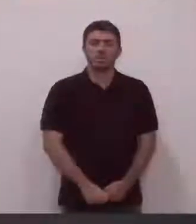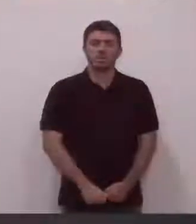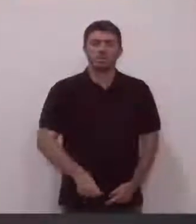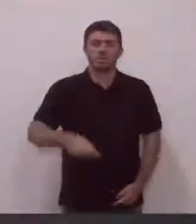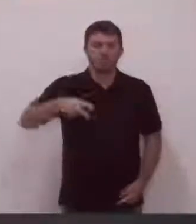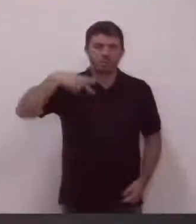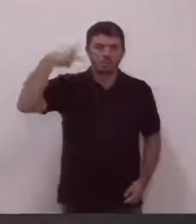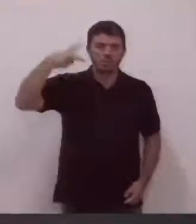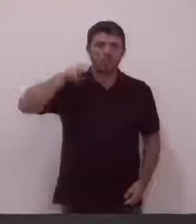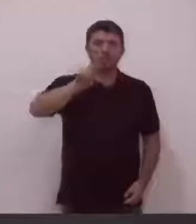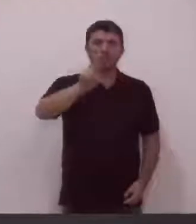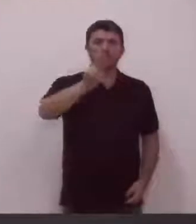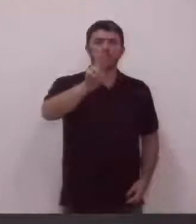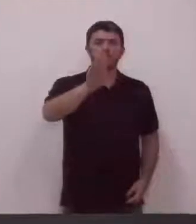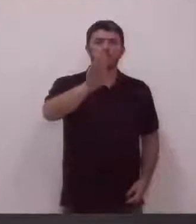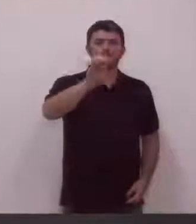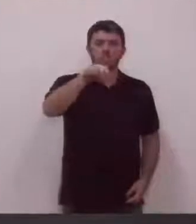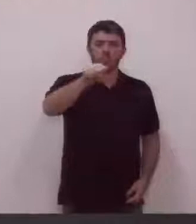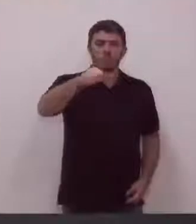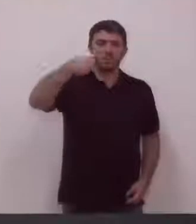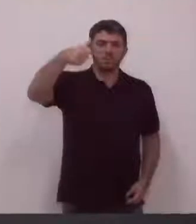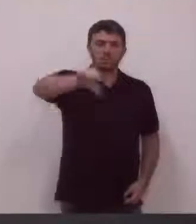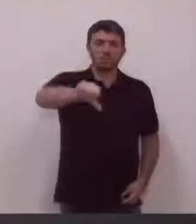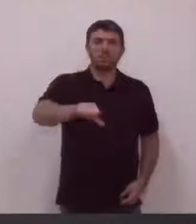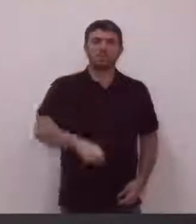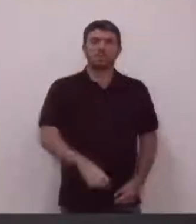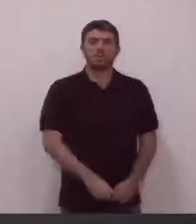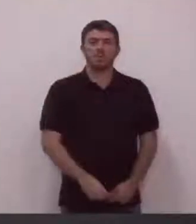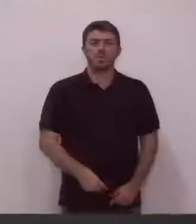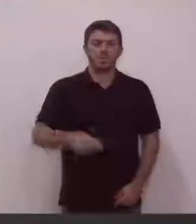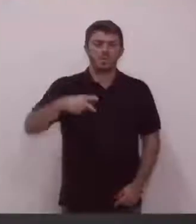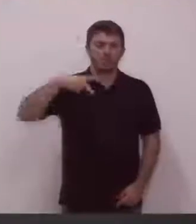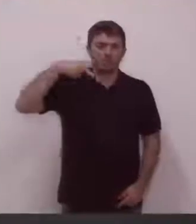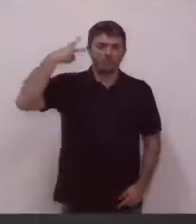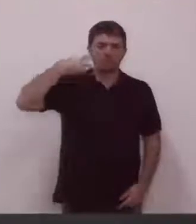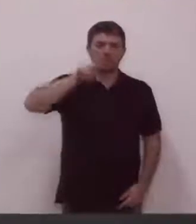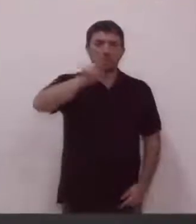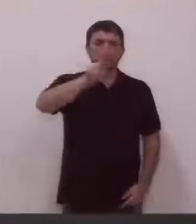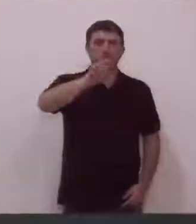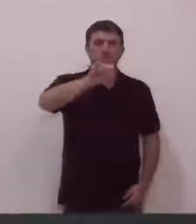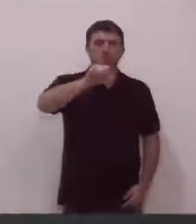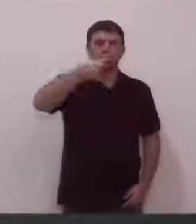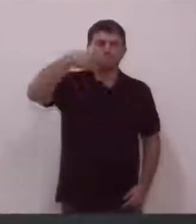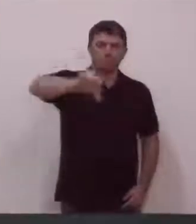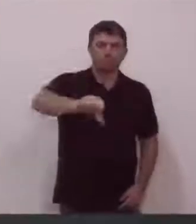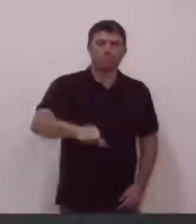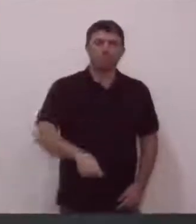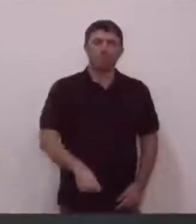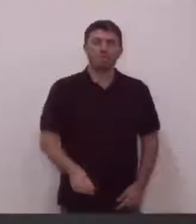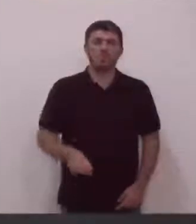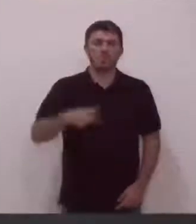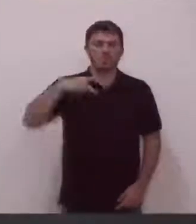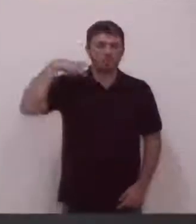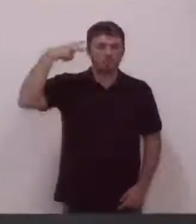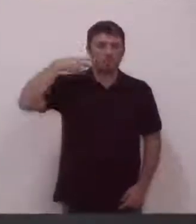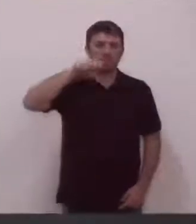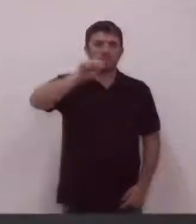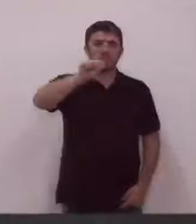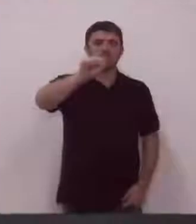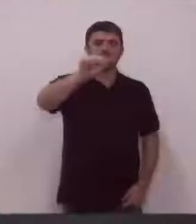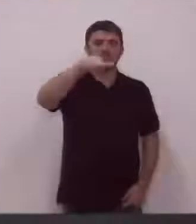Vereador Rubens Nunes. Rejeito. Vereador Rui Macaxeira. Rejeito. Vereador Sandro